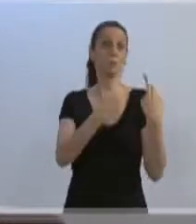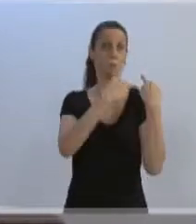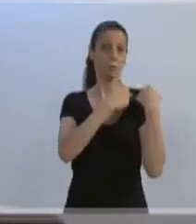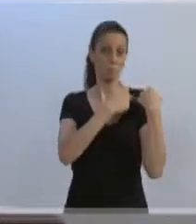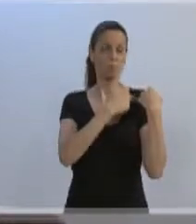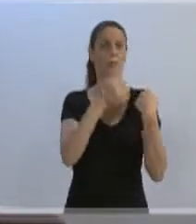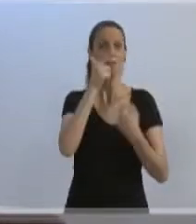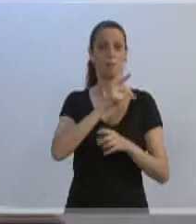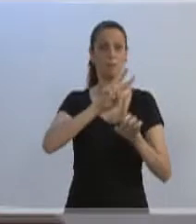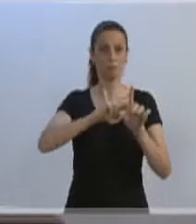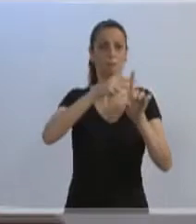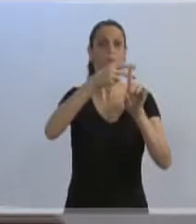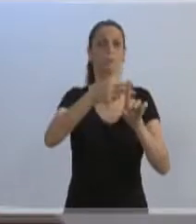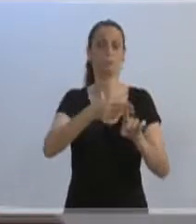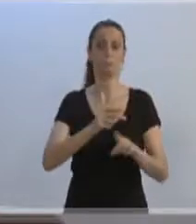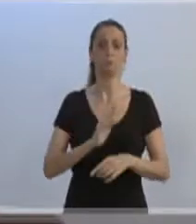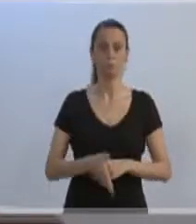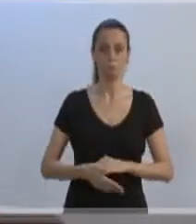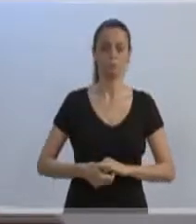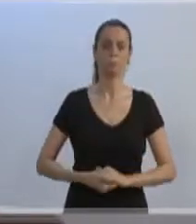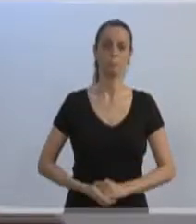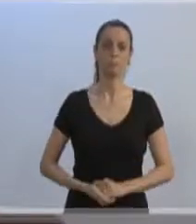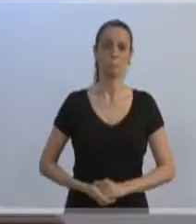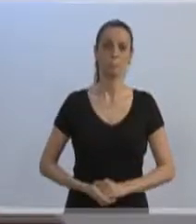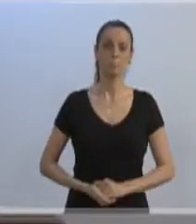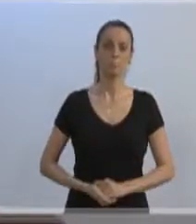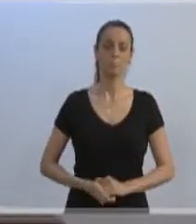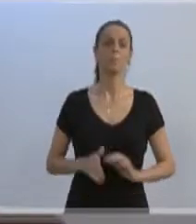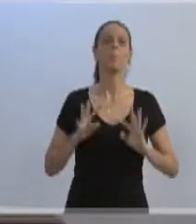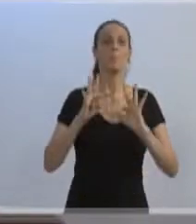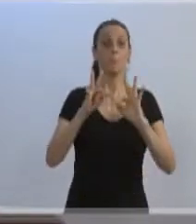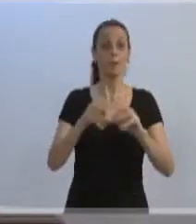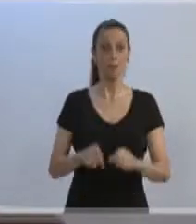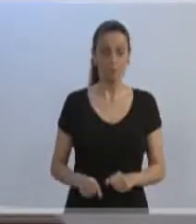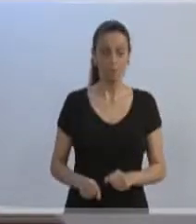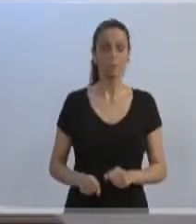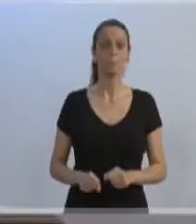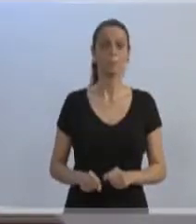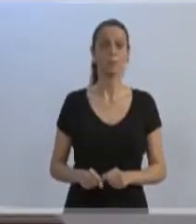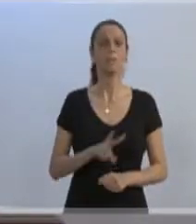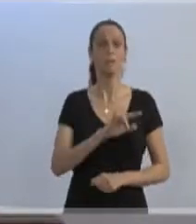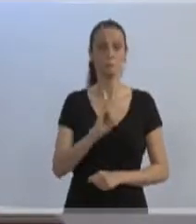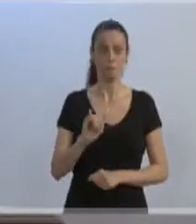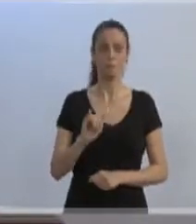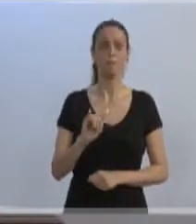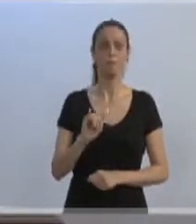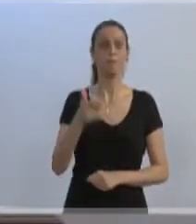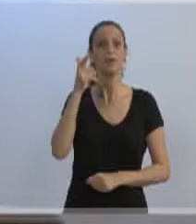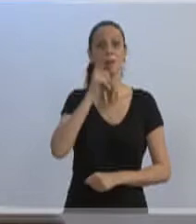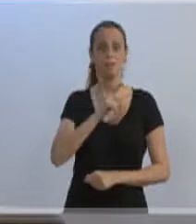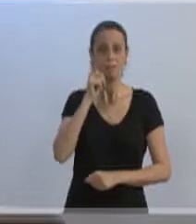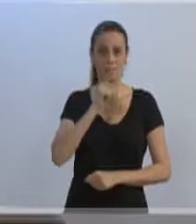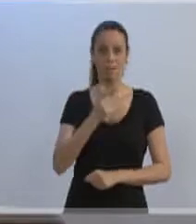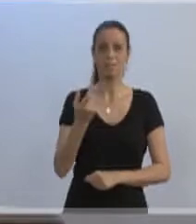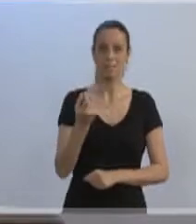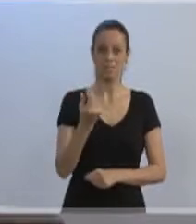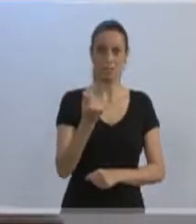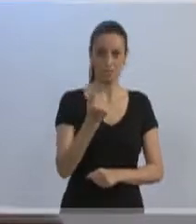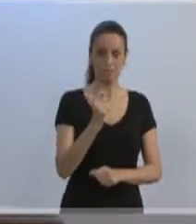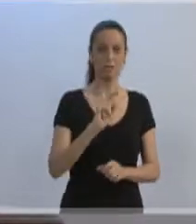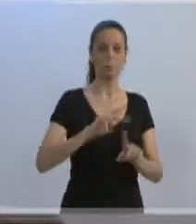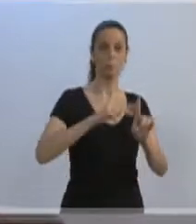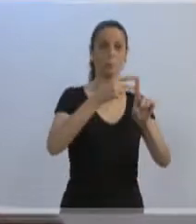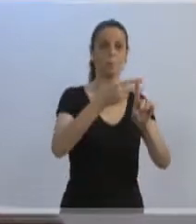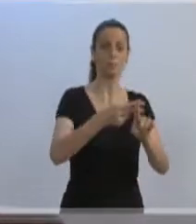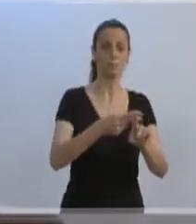sendo praticadas hoje que todas elas que vão fazer parte do bid não se sabe